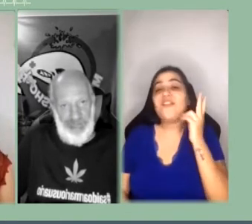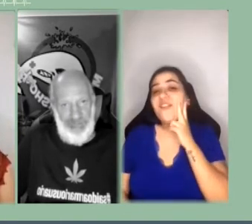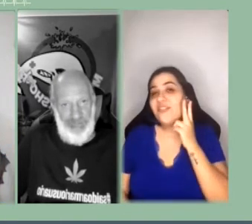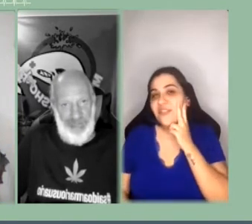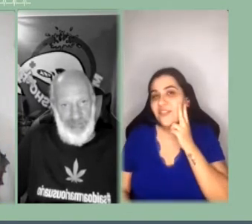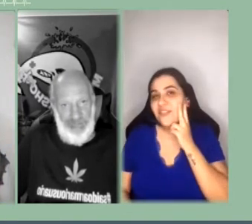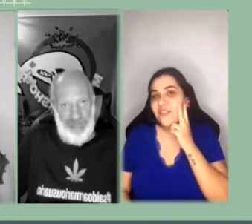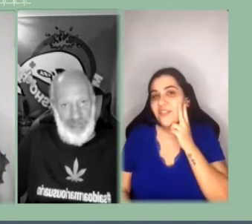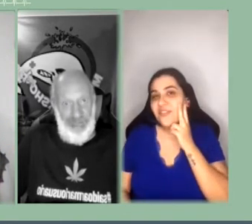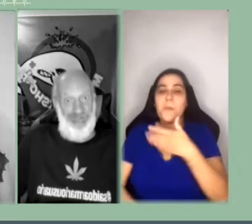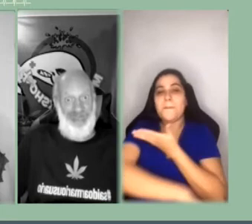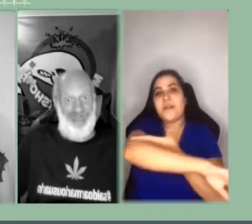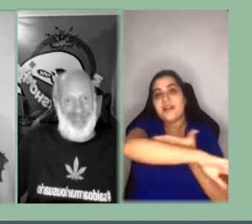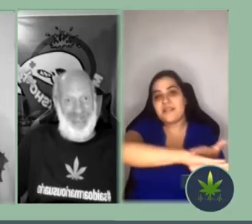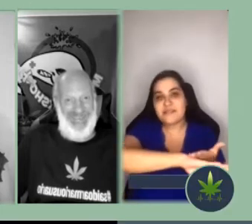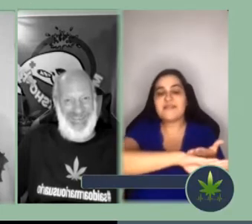lilás.